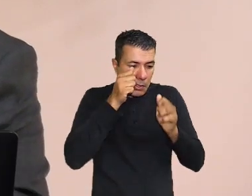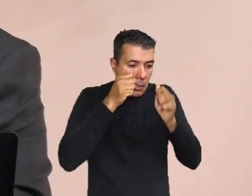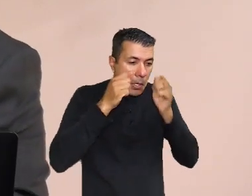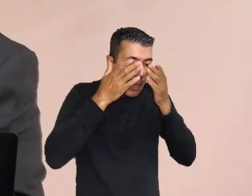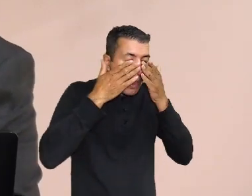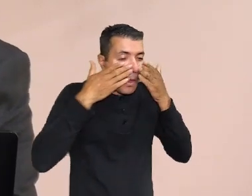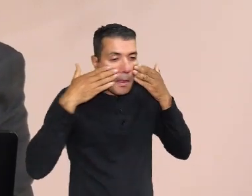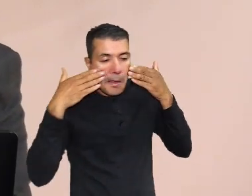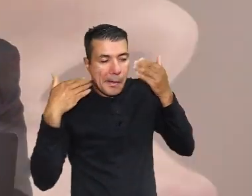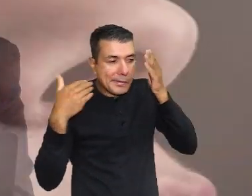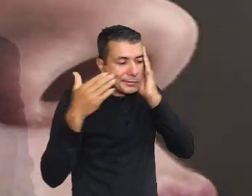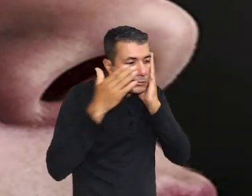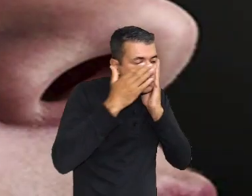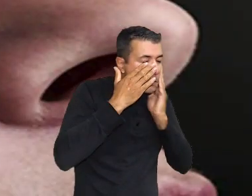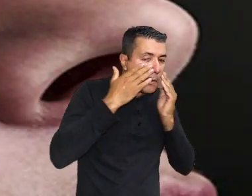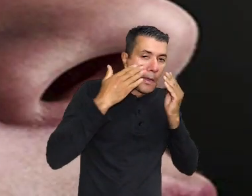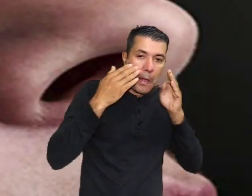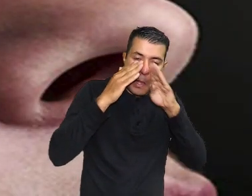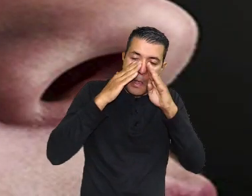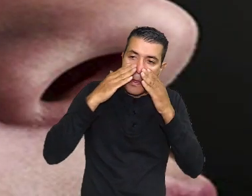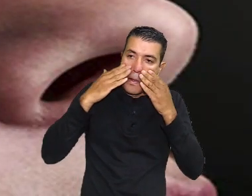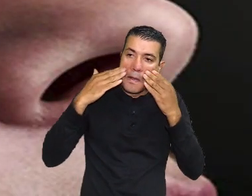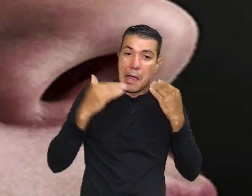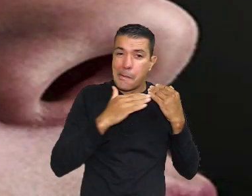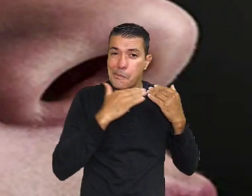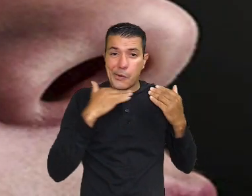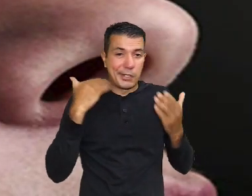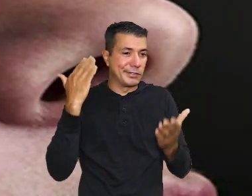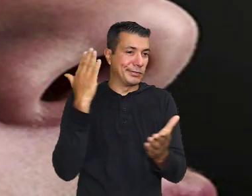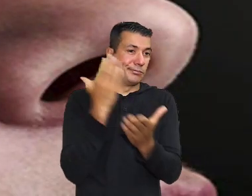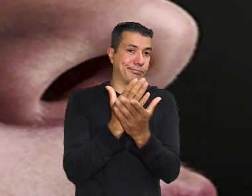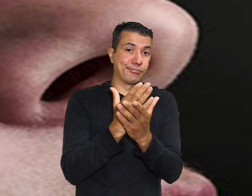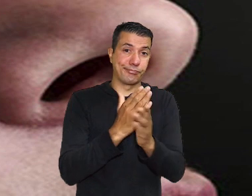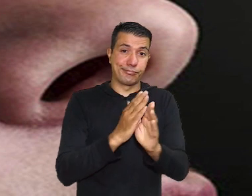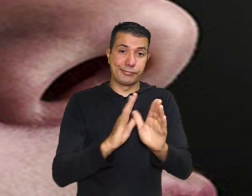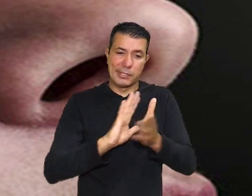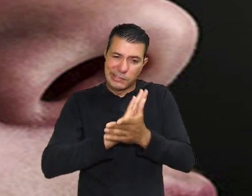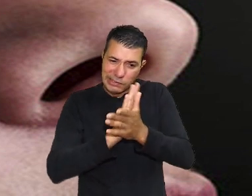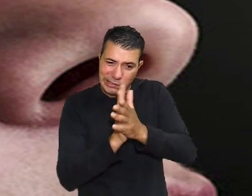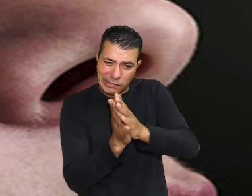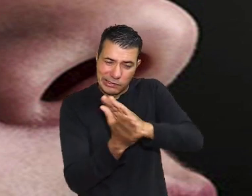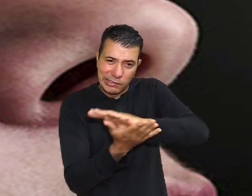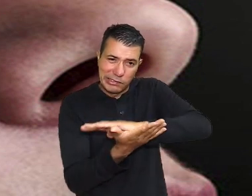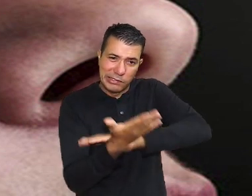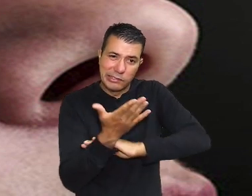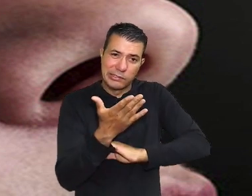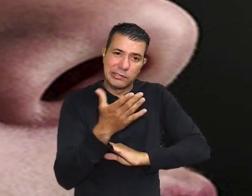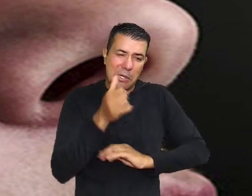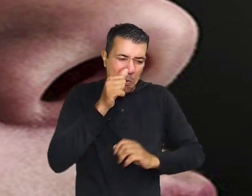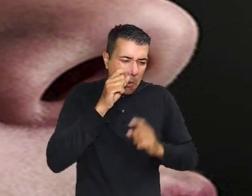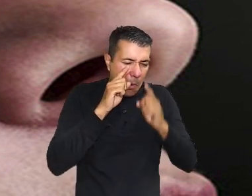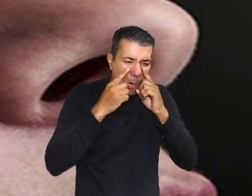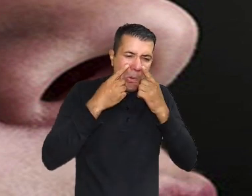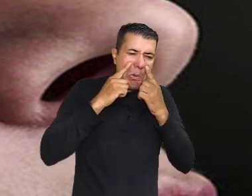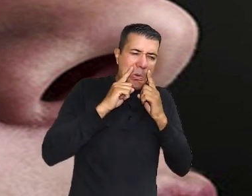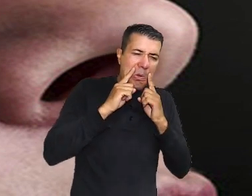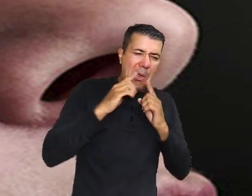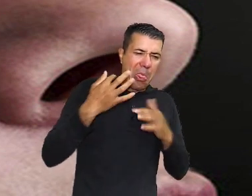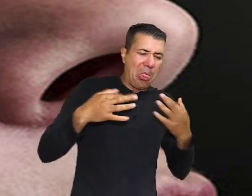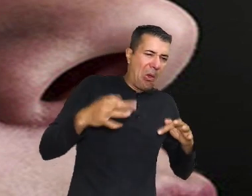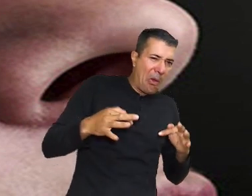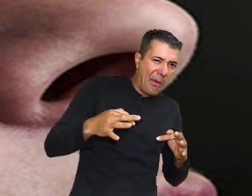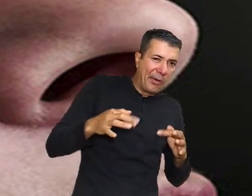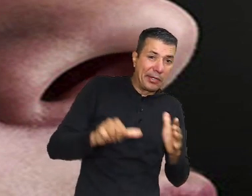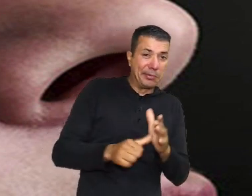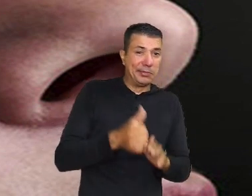dos olhos toda lágrima, e a morte já não existirá, já não haverá luto, nem pranto, nem dor, porque as